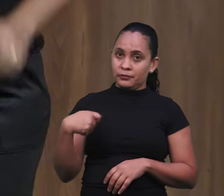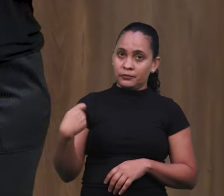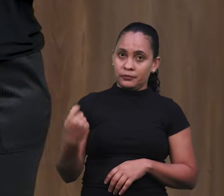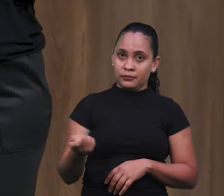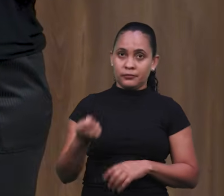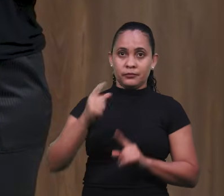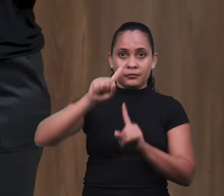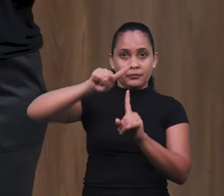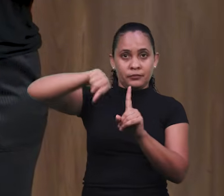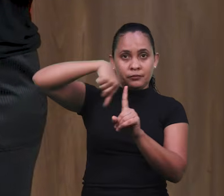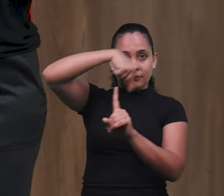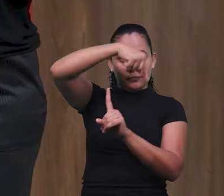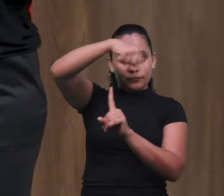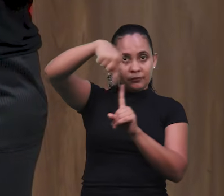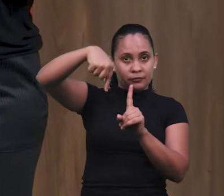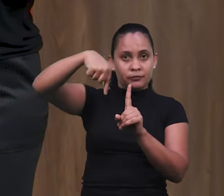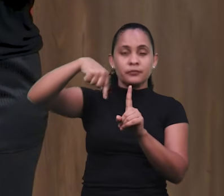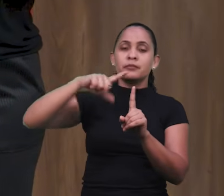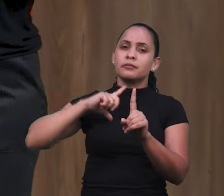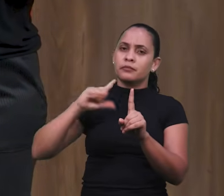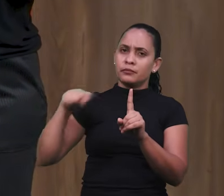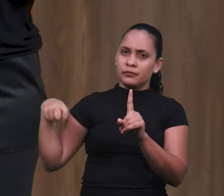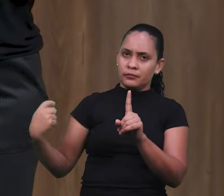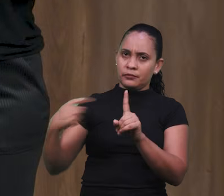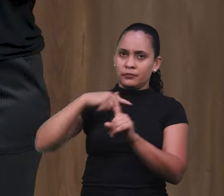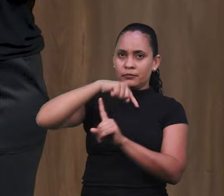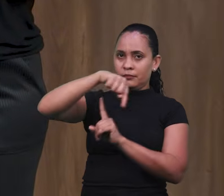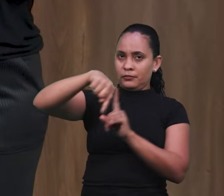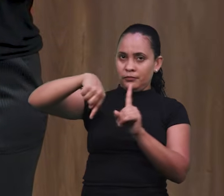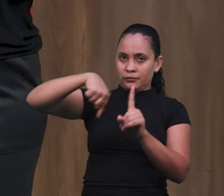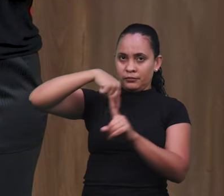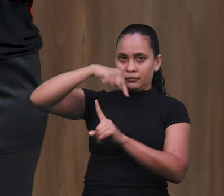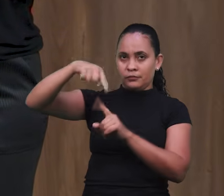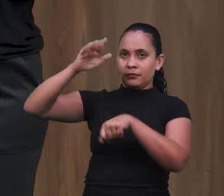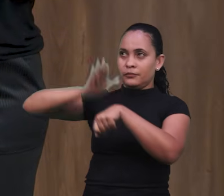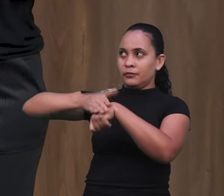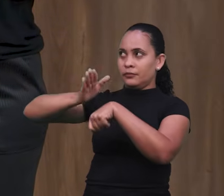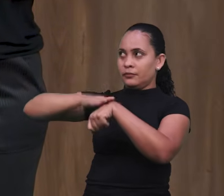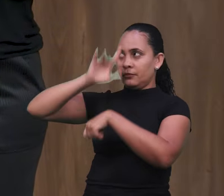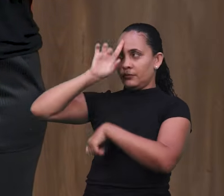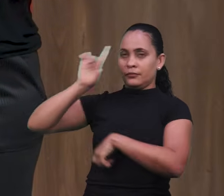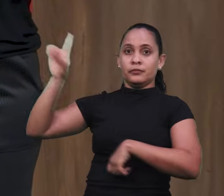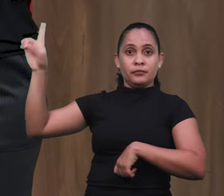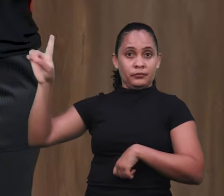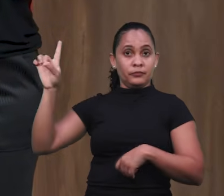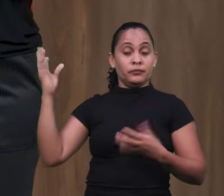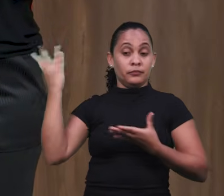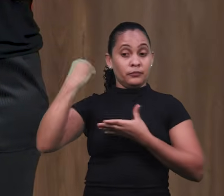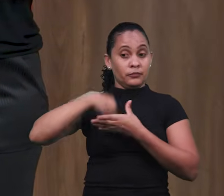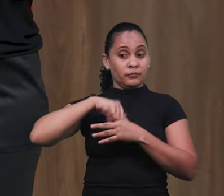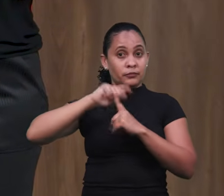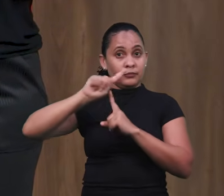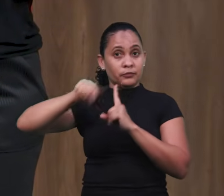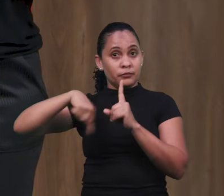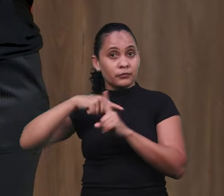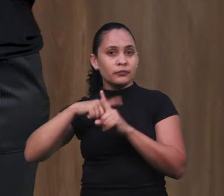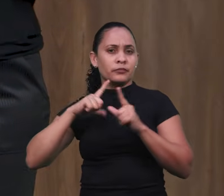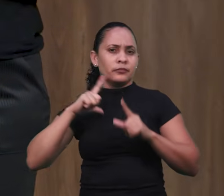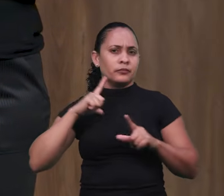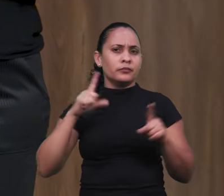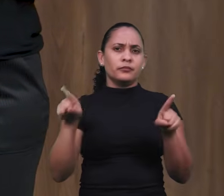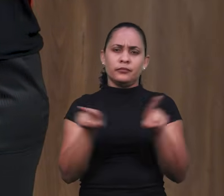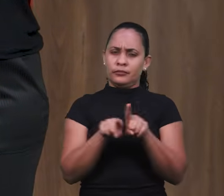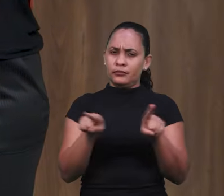Santo. E aí nós temos o sinal de santo para divindade, tá? E dentro do sinal de santo, nós